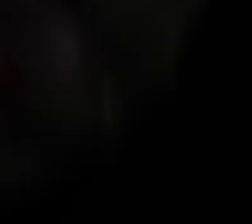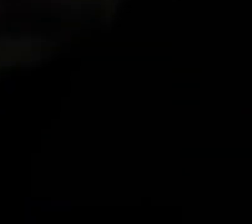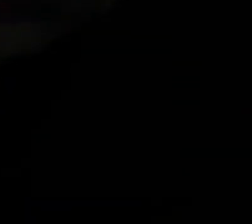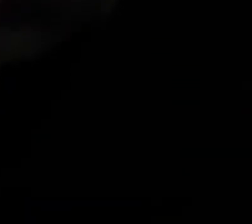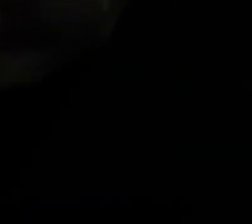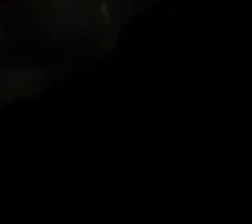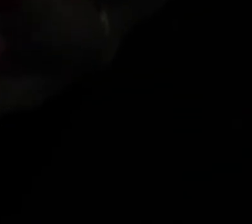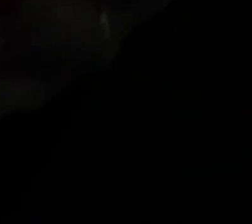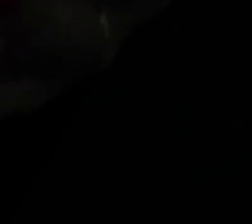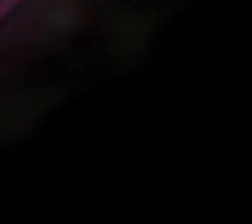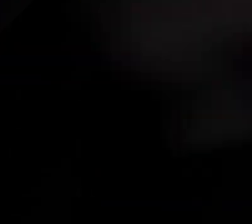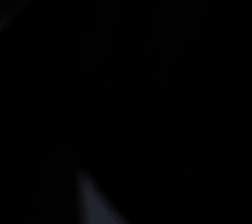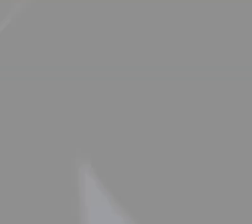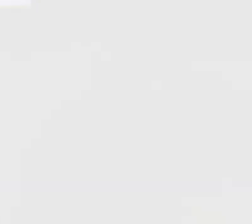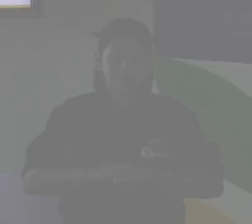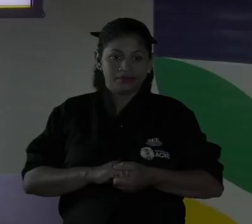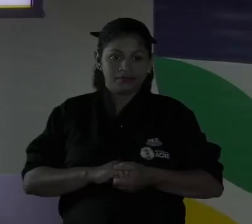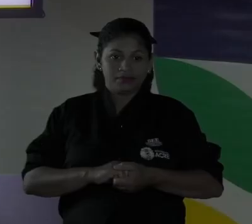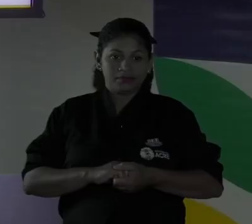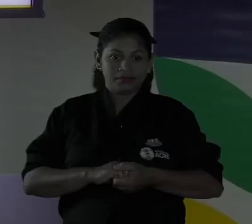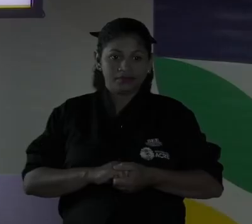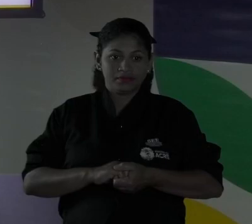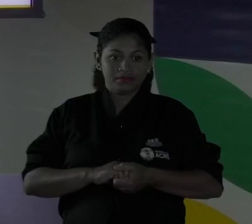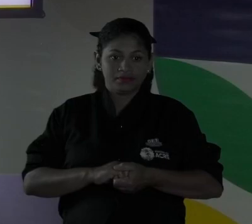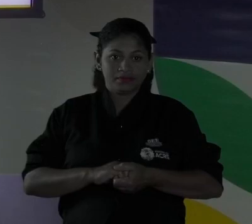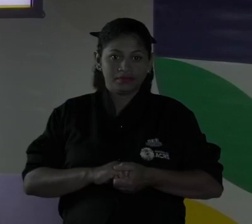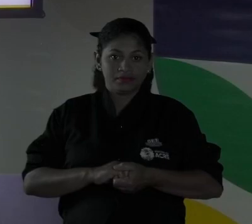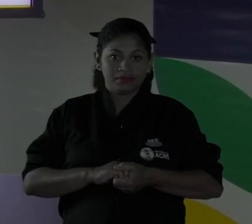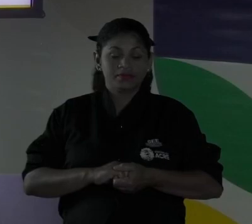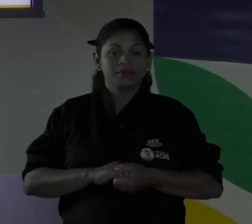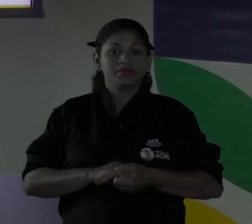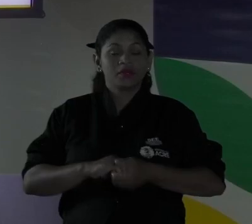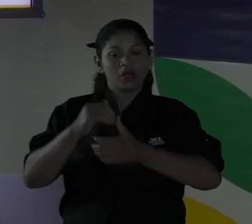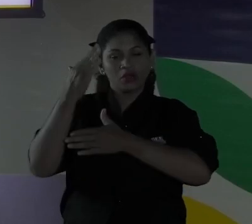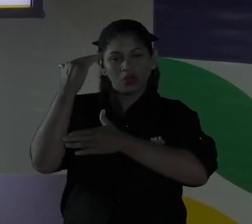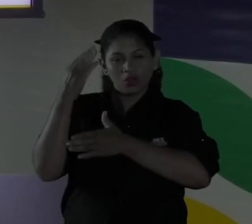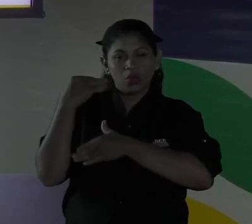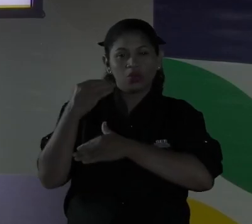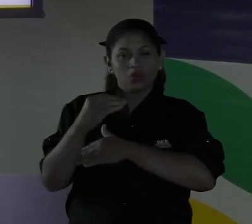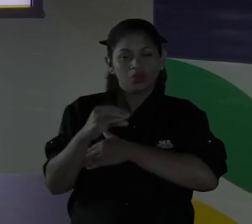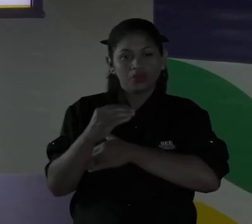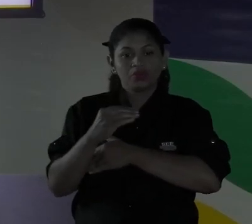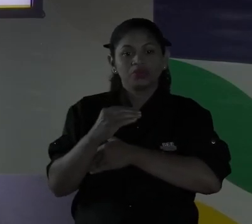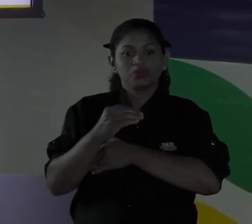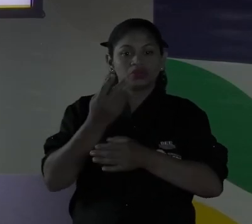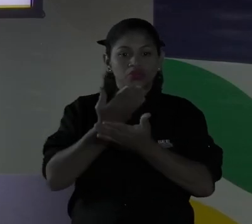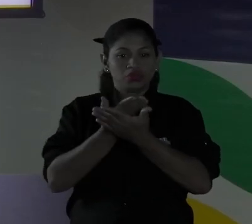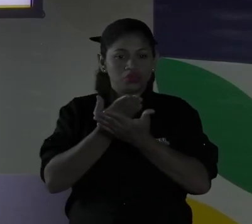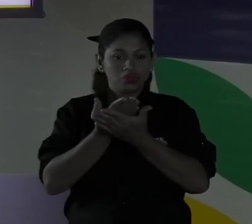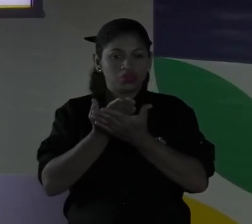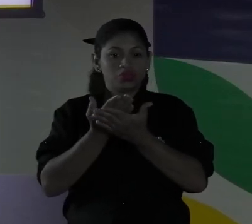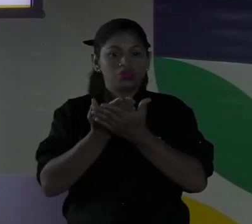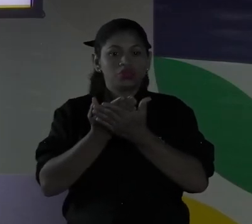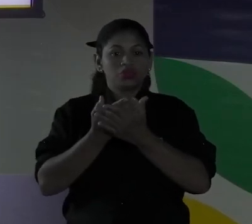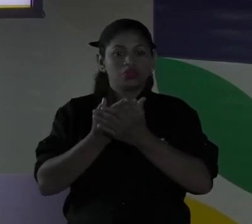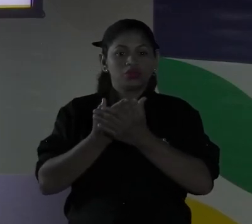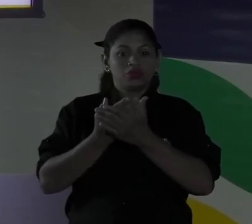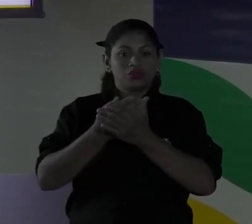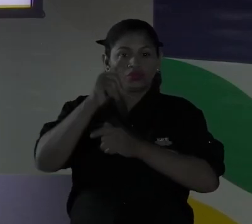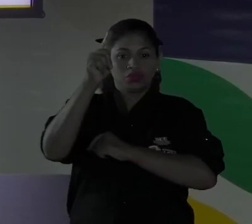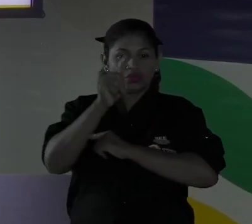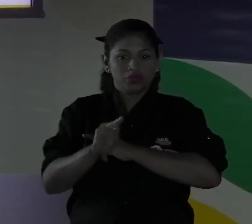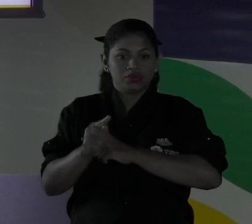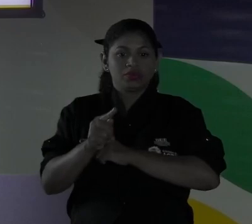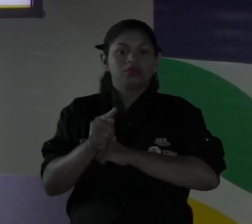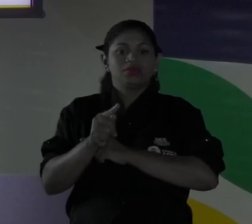de plasma. Então, assim como o Benjamin Franklin, né, estudou a questão dos raios, da eletricidade, do ar ionizado,